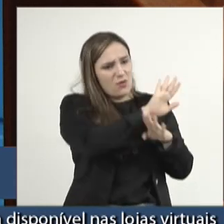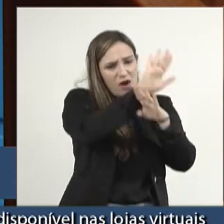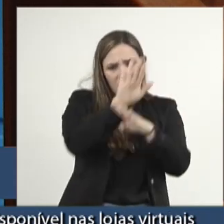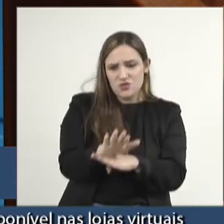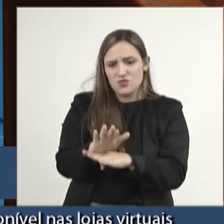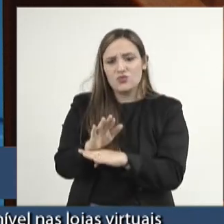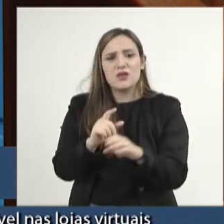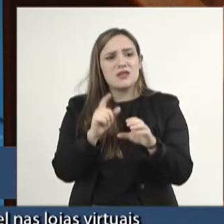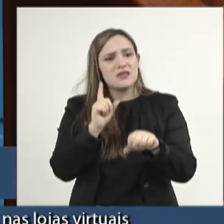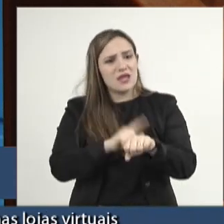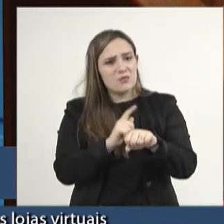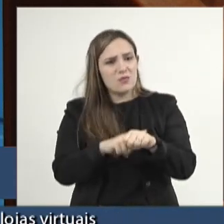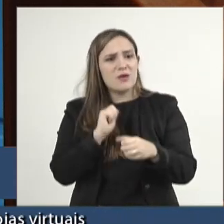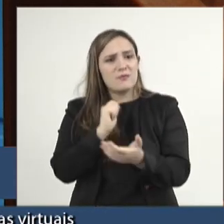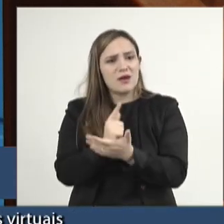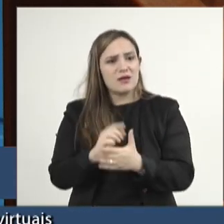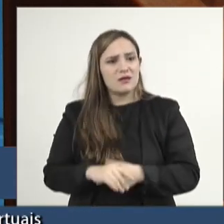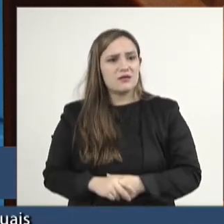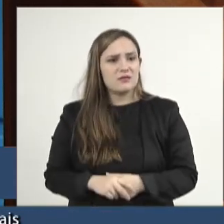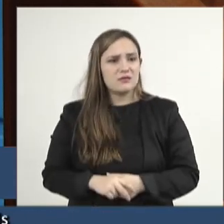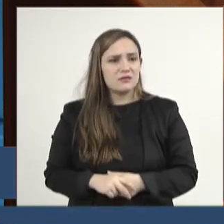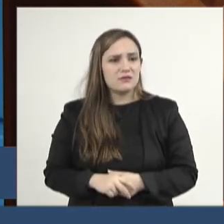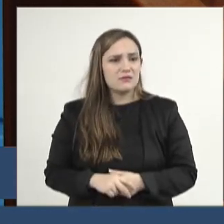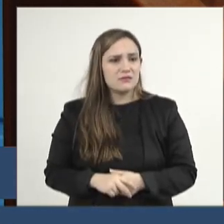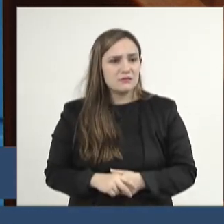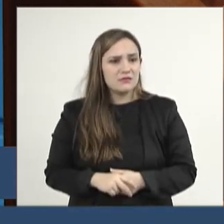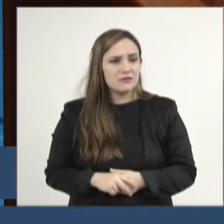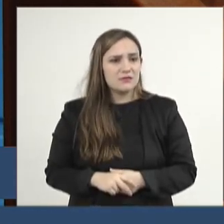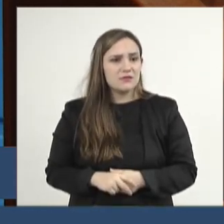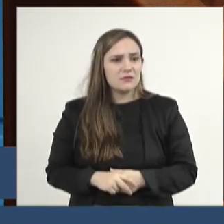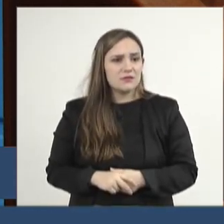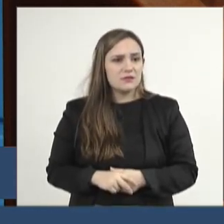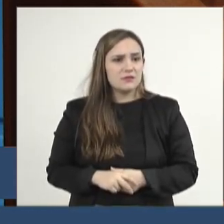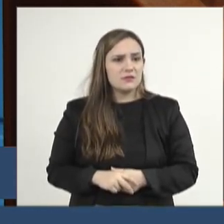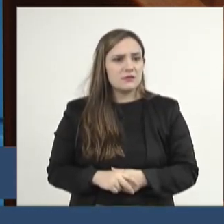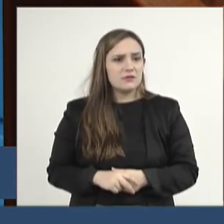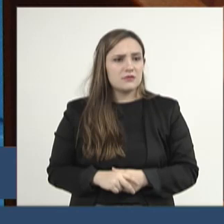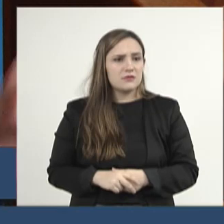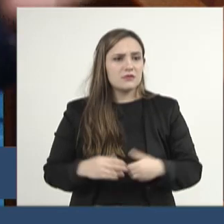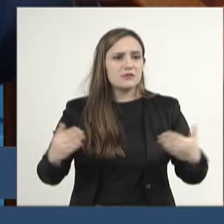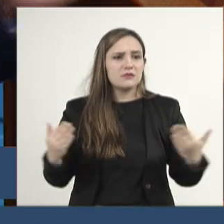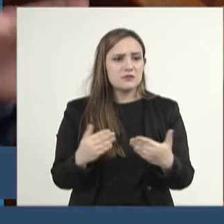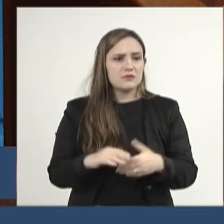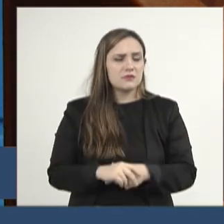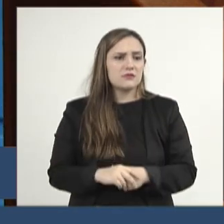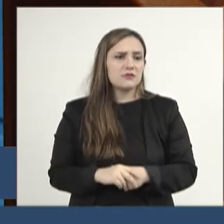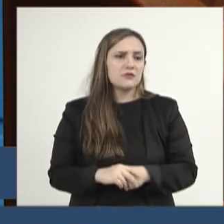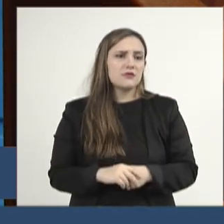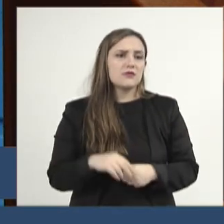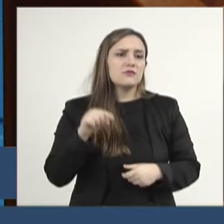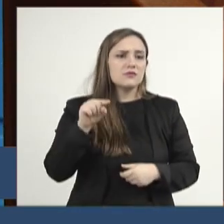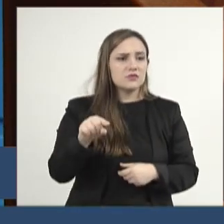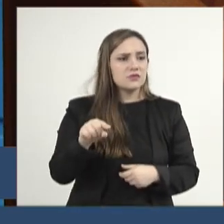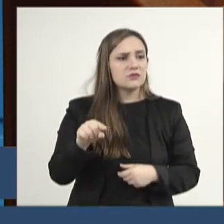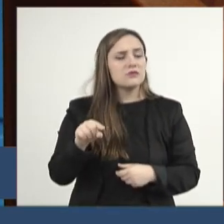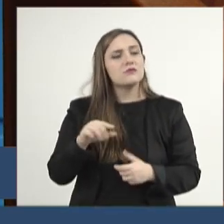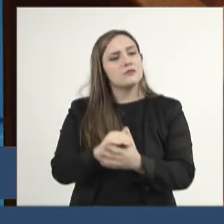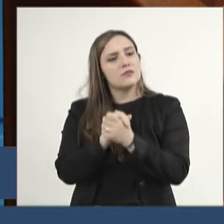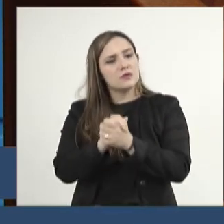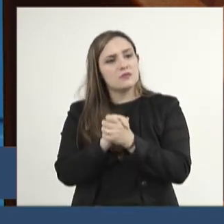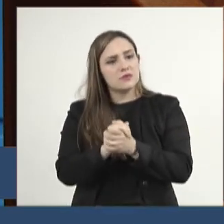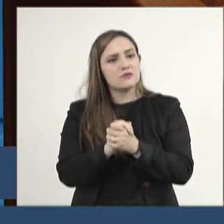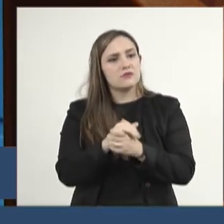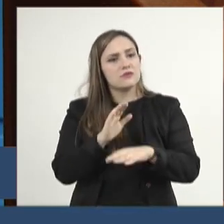de amortização e, mais do que isso, atendendo aquilo que o sul-mato-grossense quer, que, inclusive, Vossa Excelência parabenizou